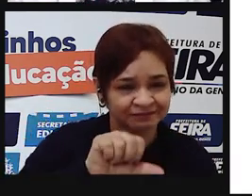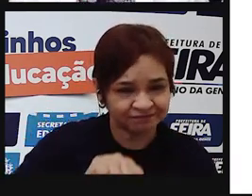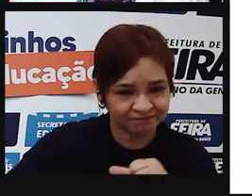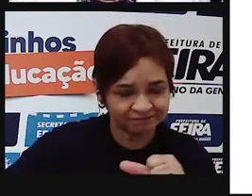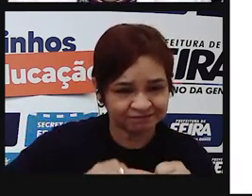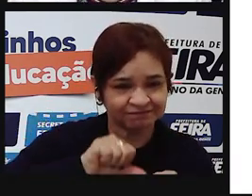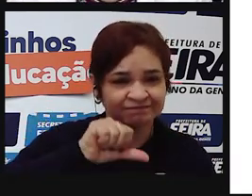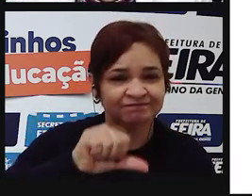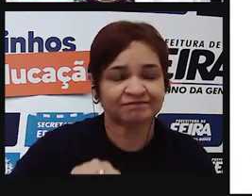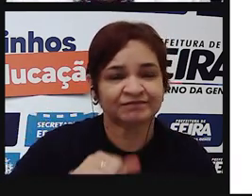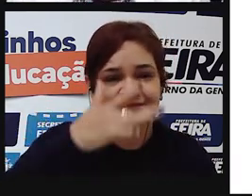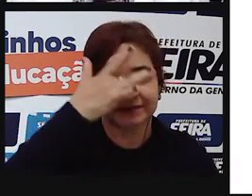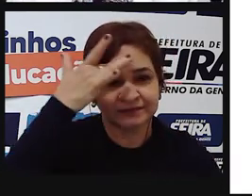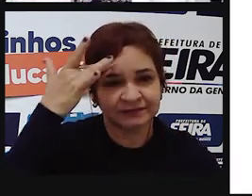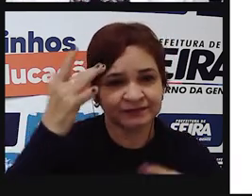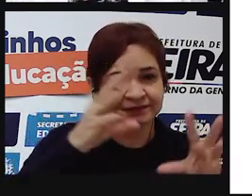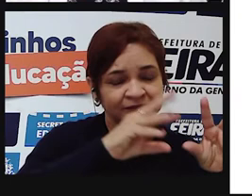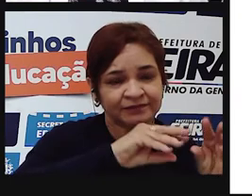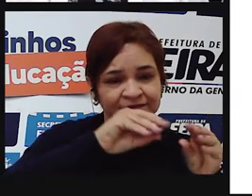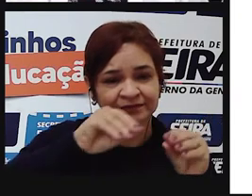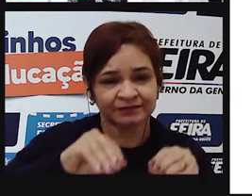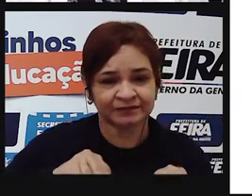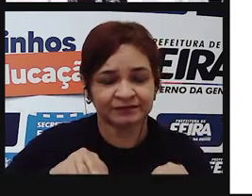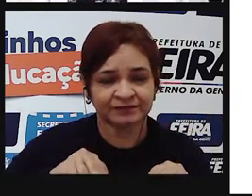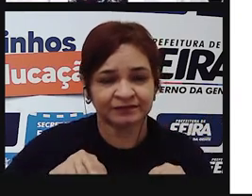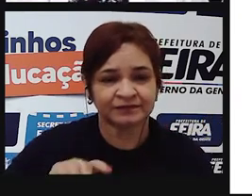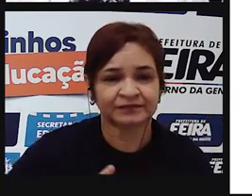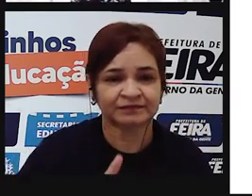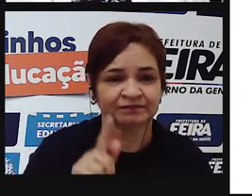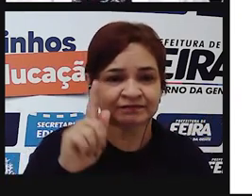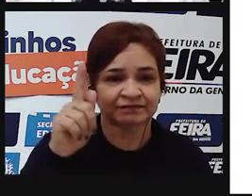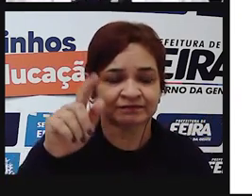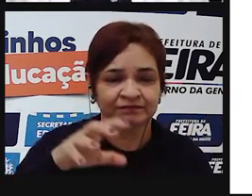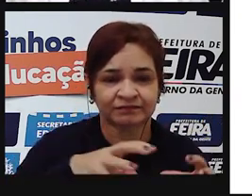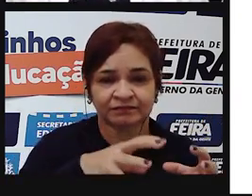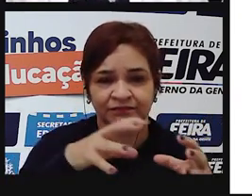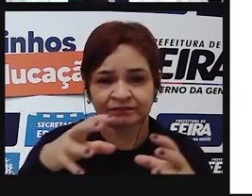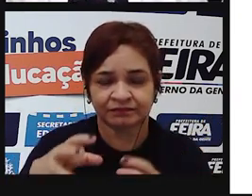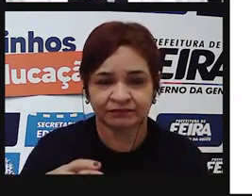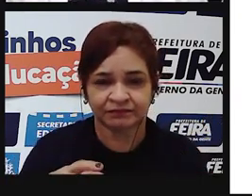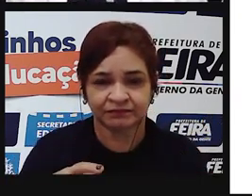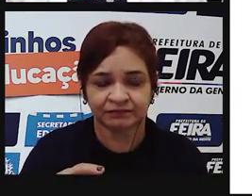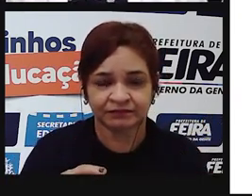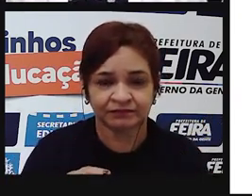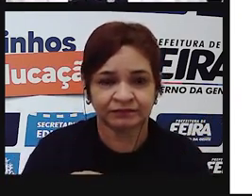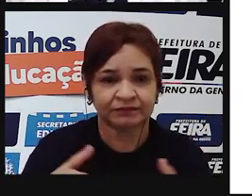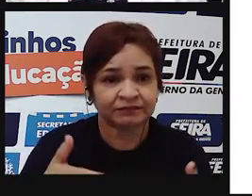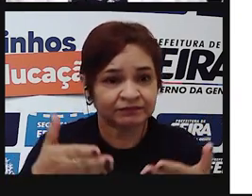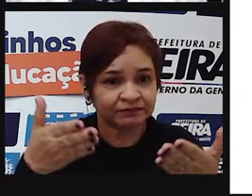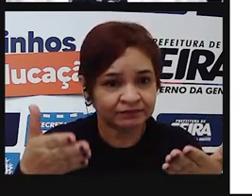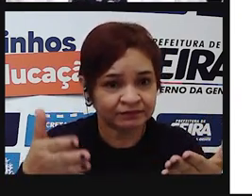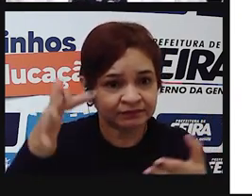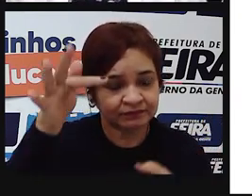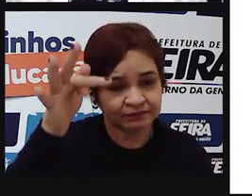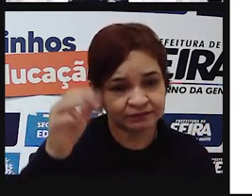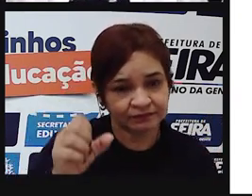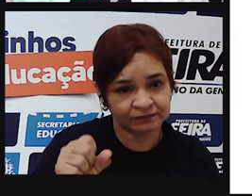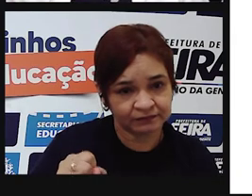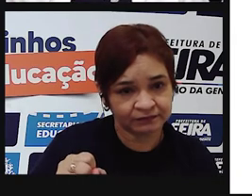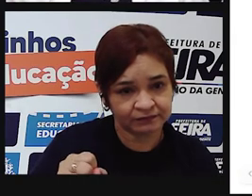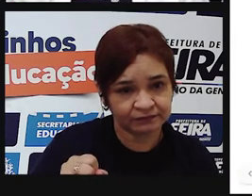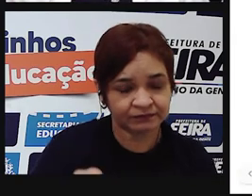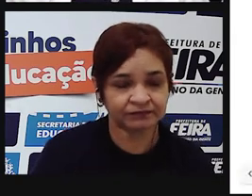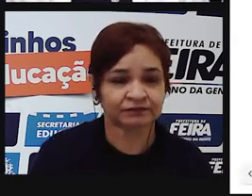dessa ocupação do espaço geográfico que hoje forma a cidade de Feira de Santana.